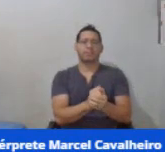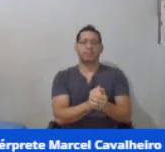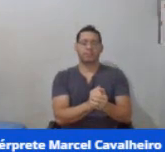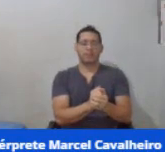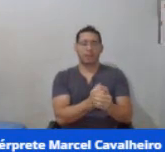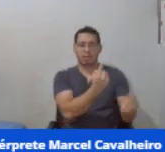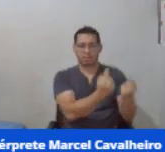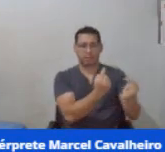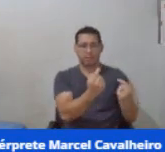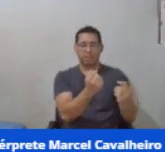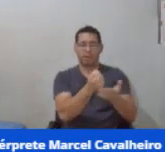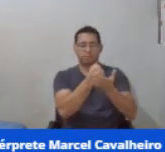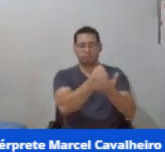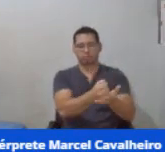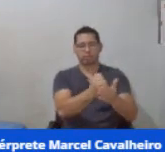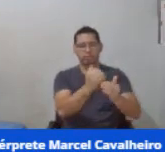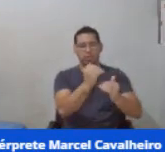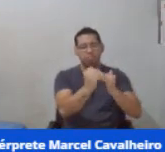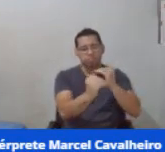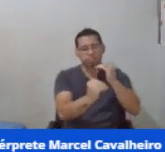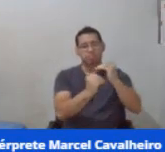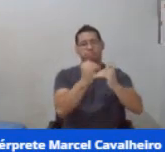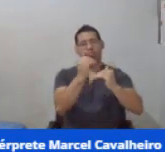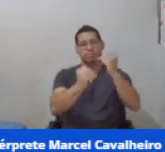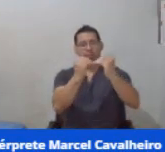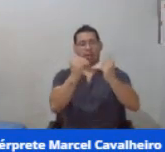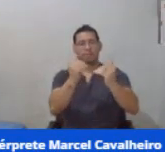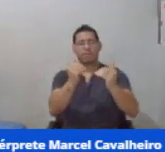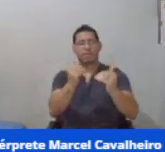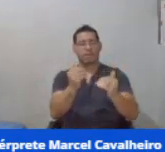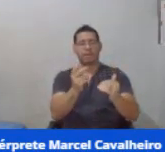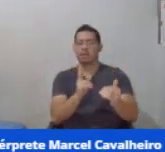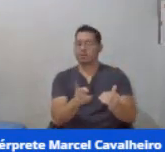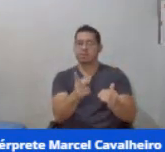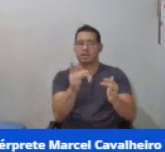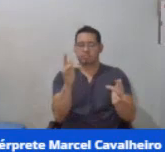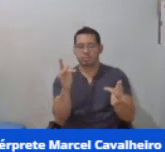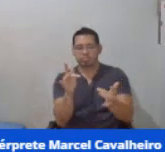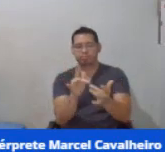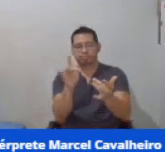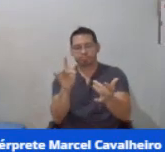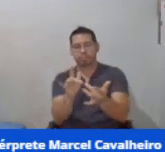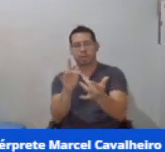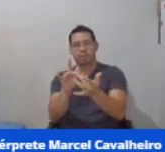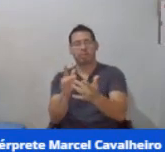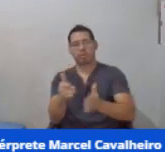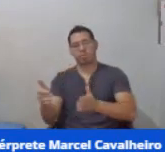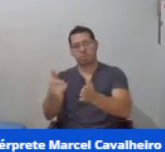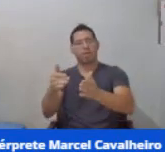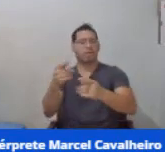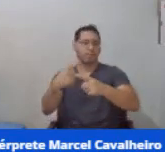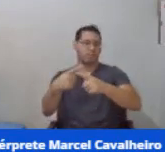degraus ou caminhos que cruzam na caminhada do aprendizado.